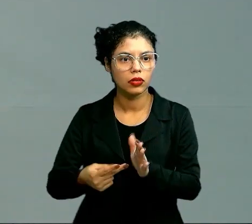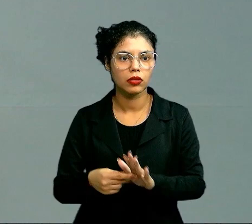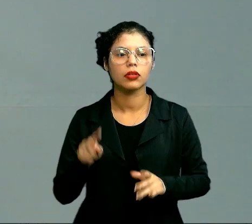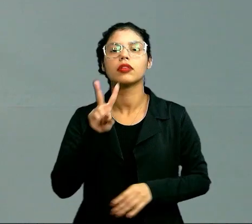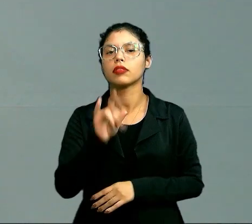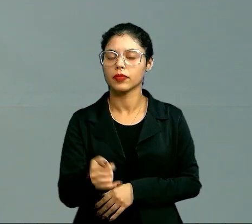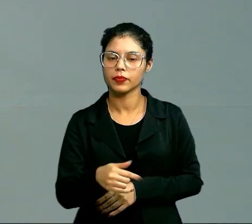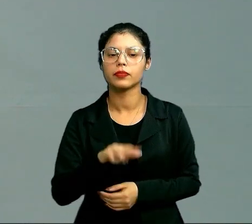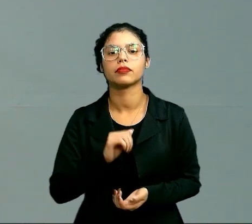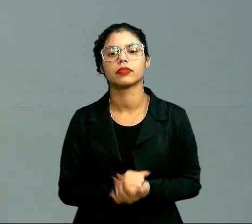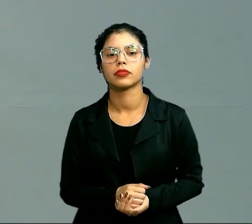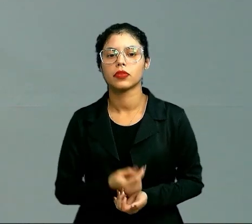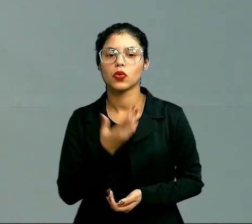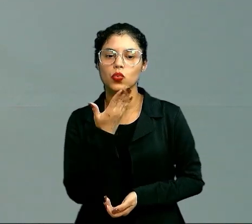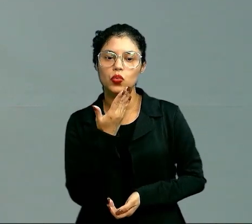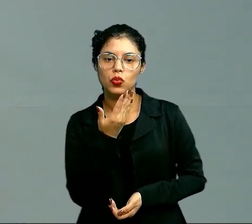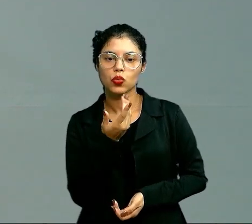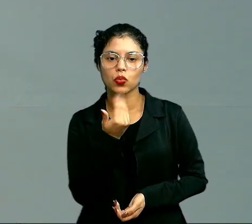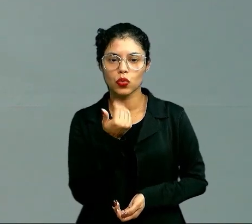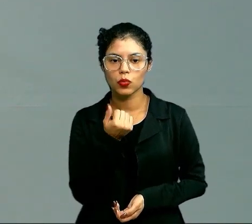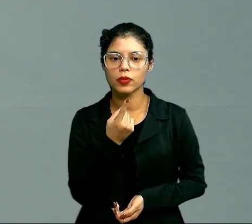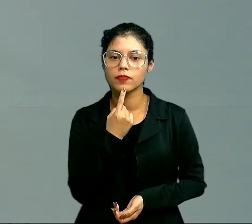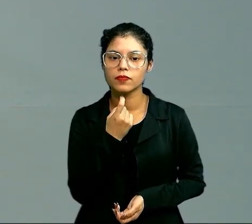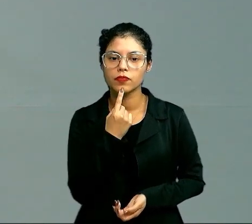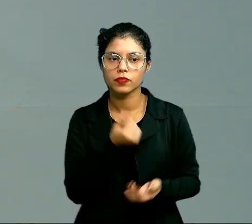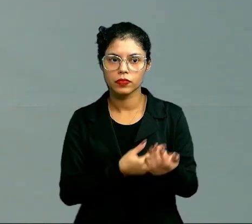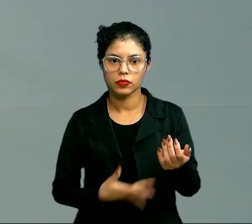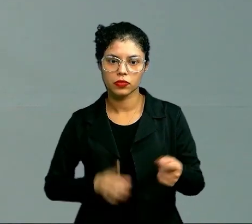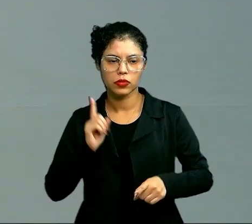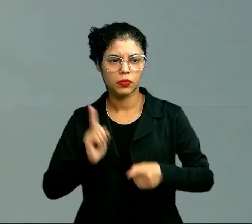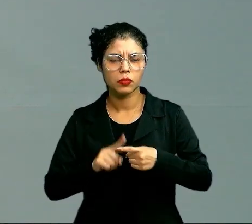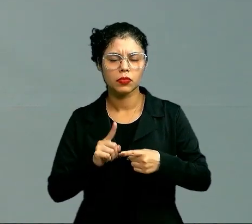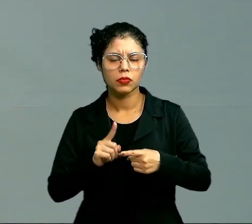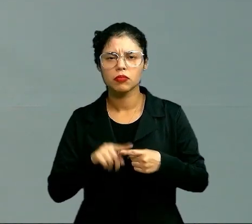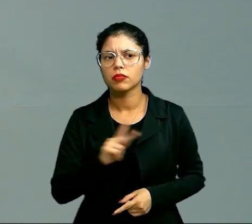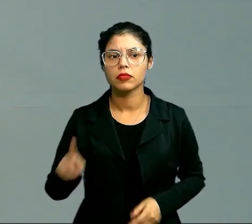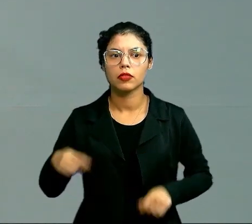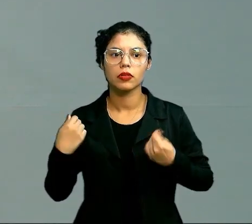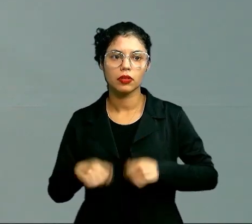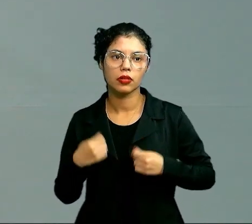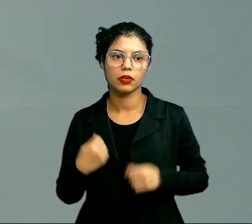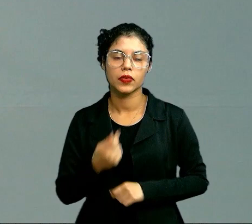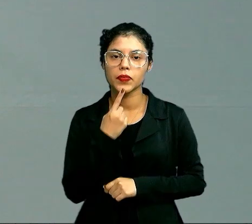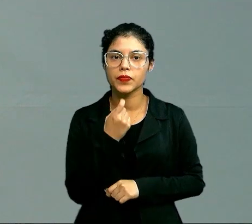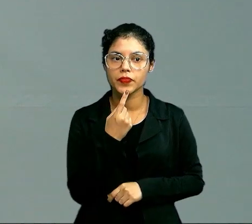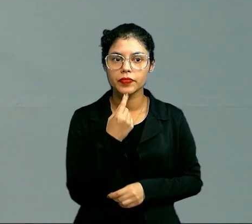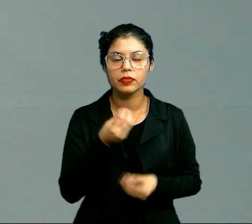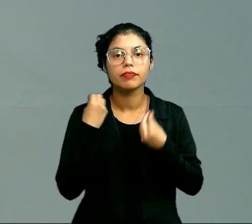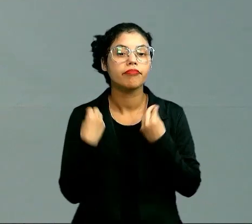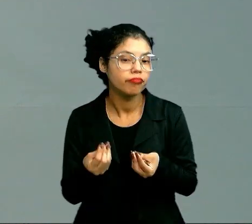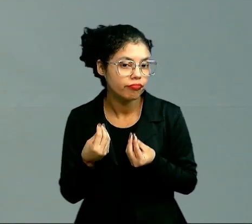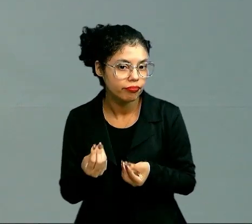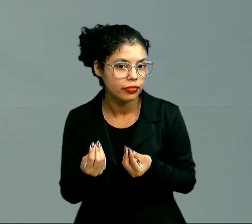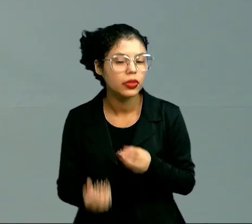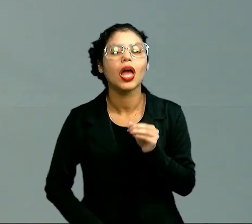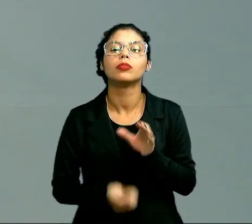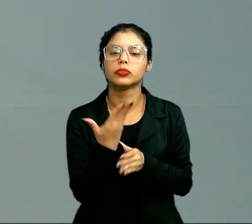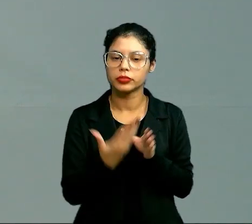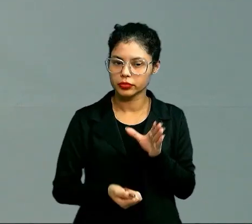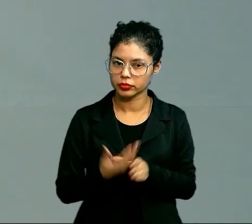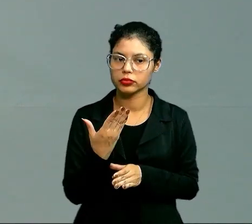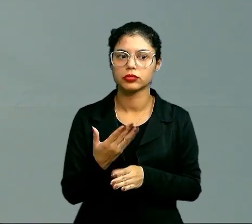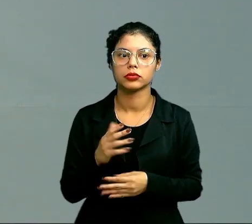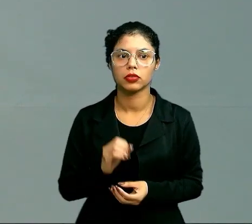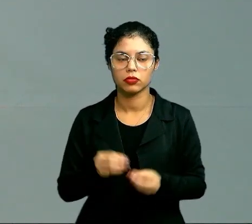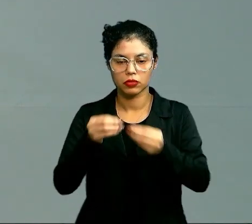Que vão se alimentar de sangue. Professora, por que elas se alimentam de sangue? Elas precisam do sangue, pessoal, para fazer a produção, né,